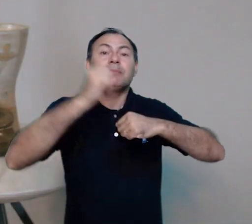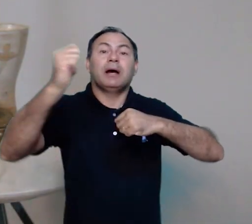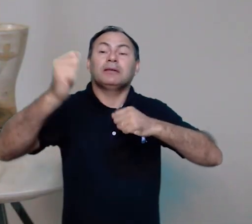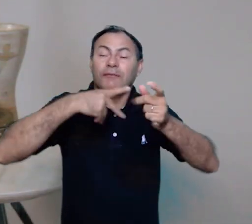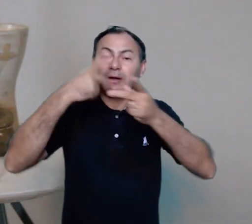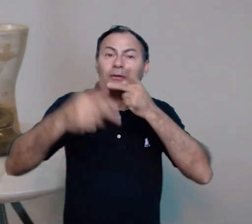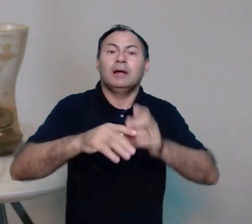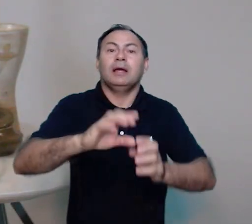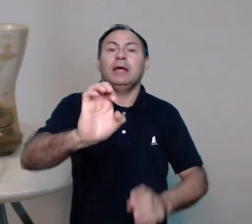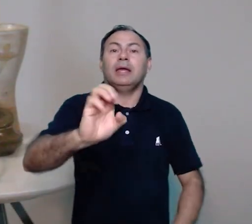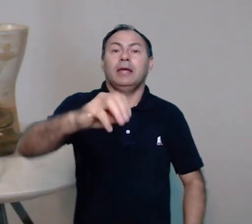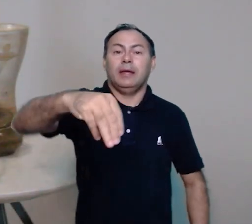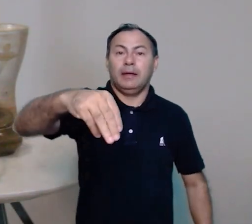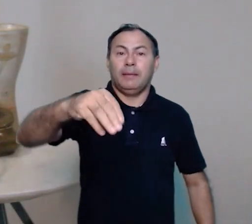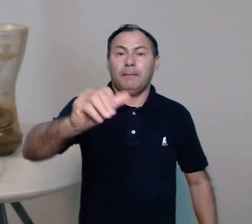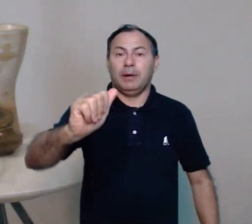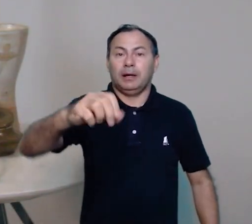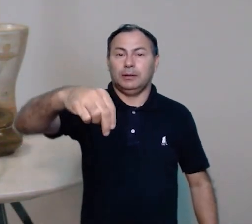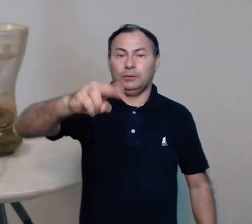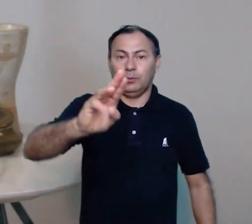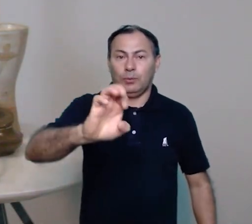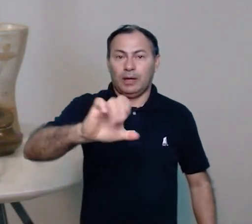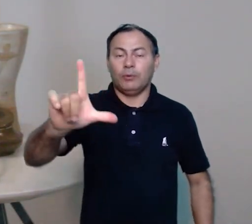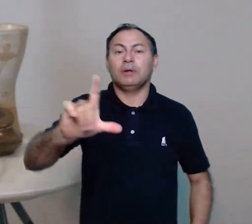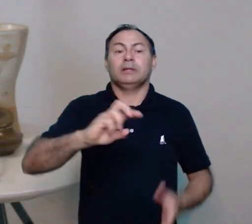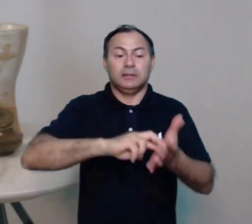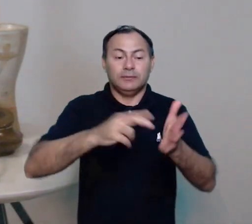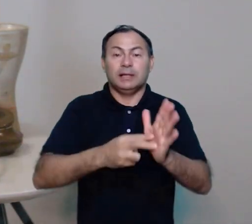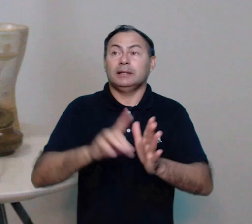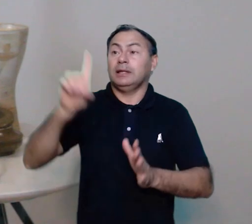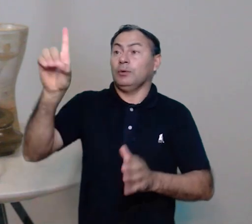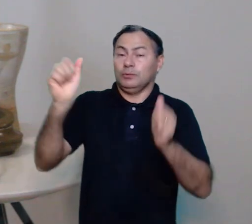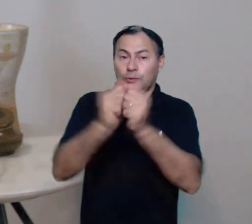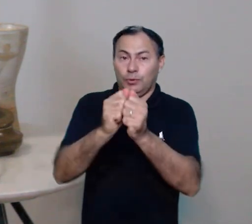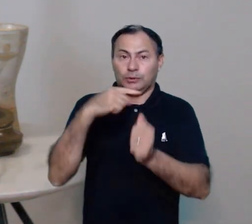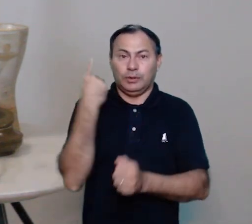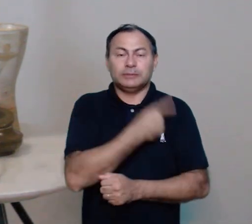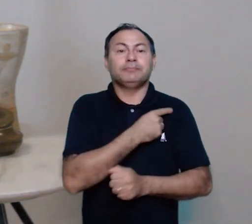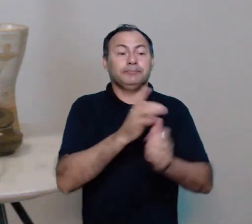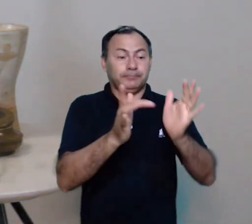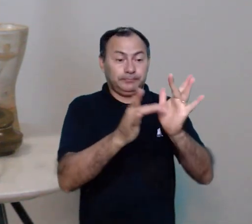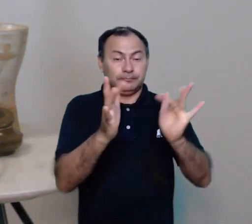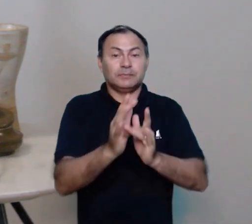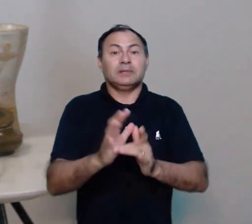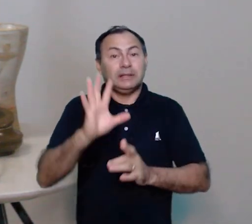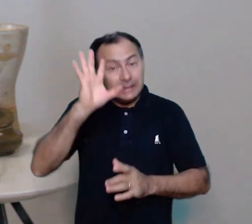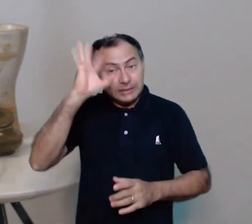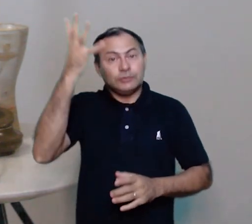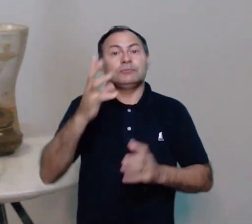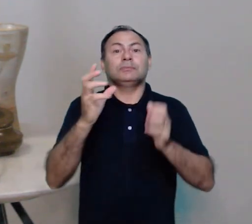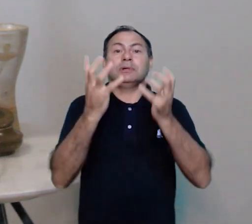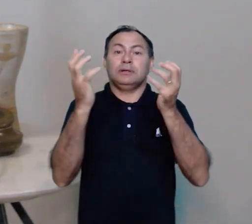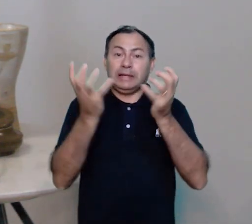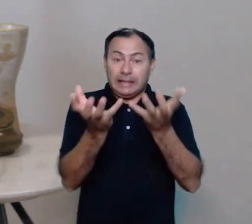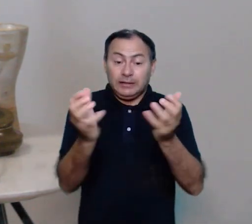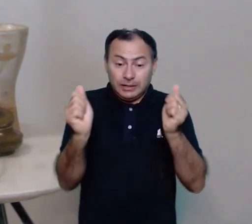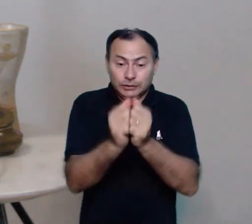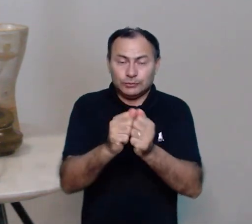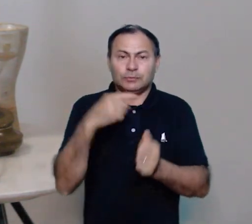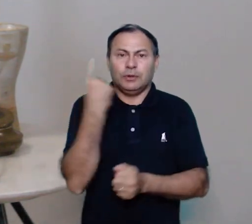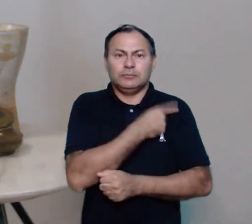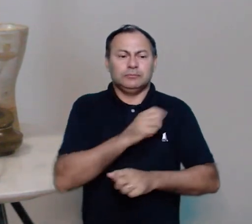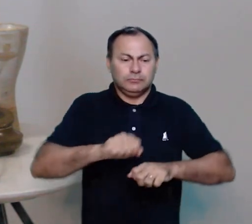foi chamado de Emanuel, o Deus conosco. Ele decidiu ficar